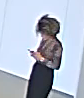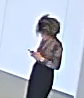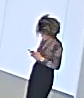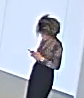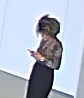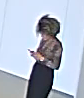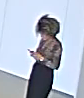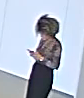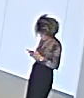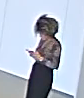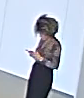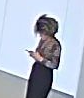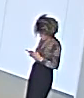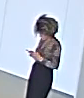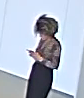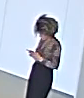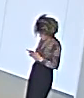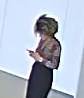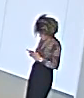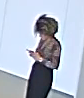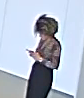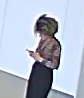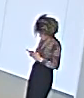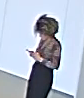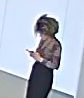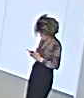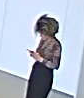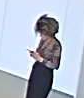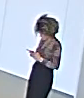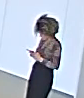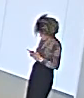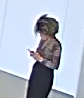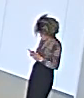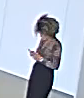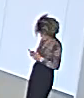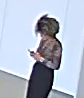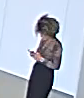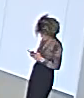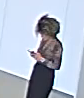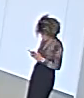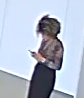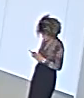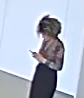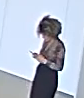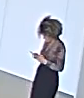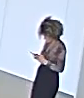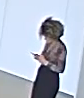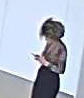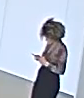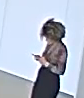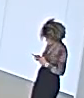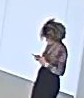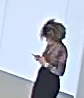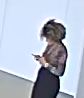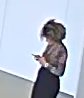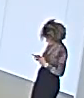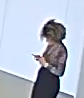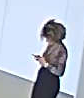aqui e voltaram para a Espanha. Mas eu quero destacar agora as irmãs, né, que estão entre